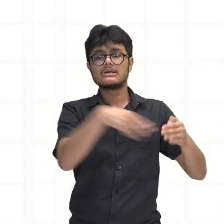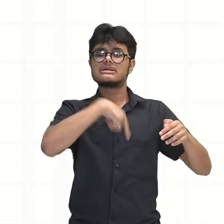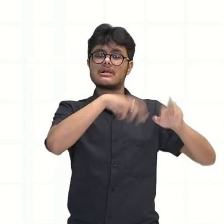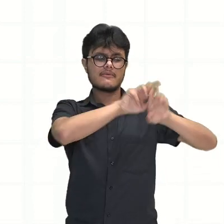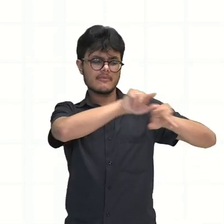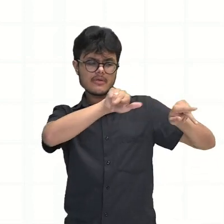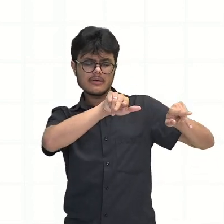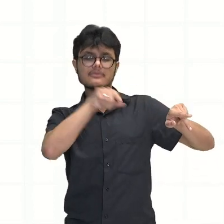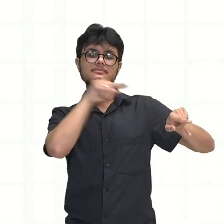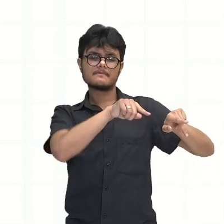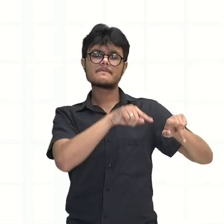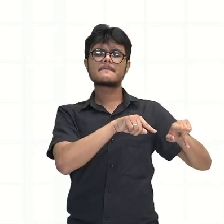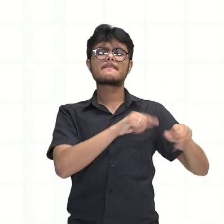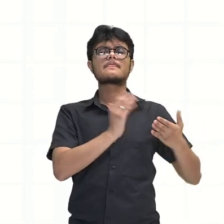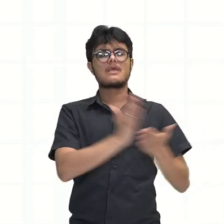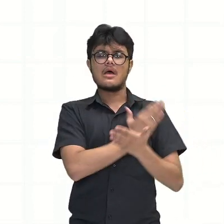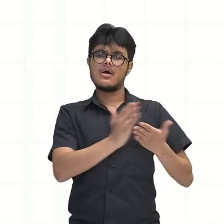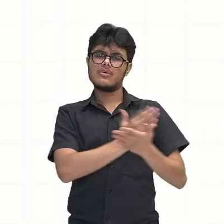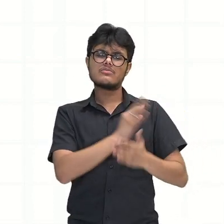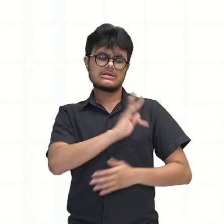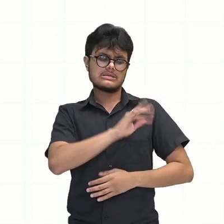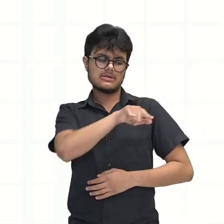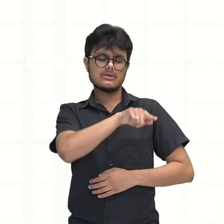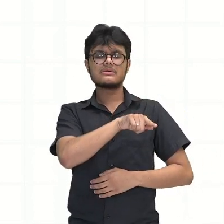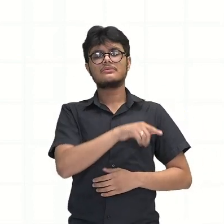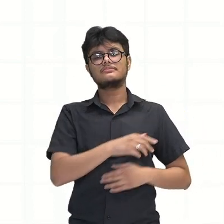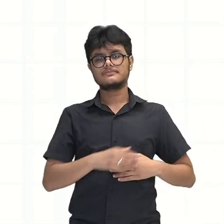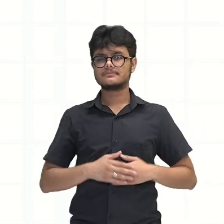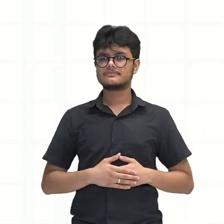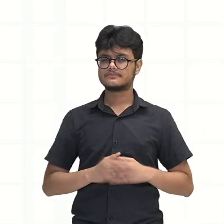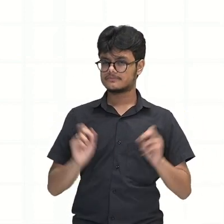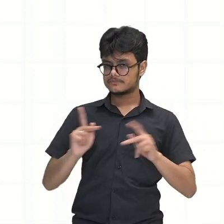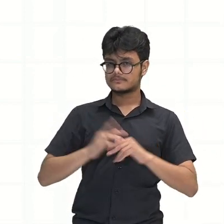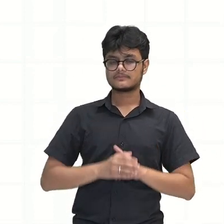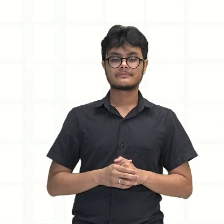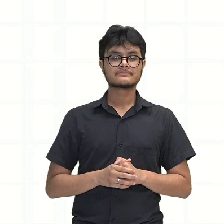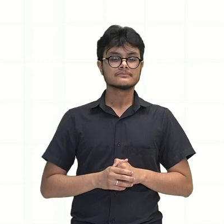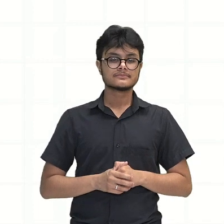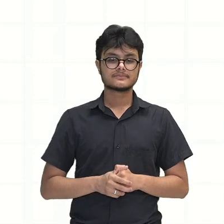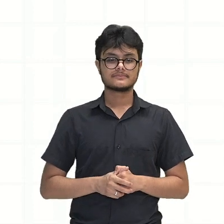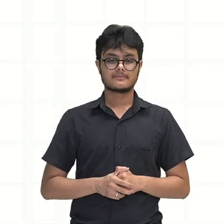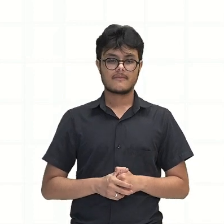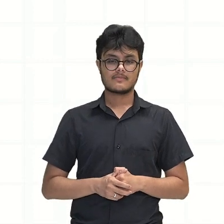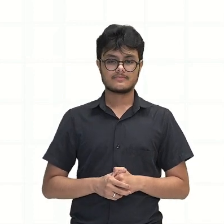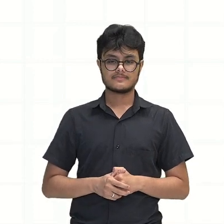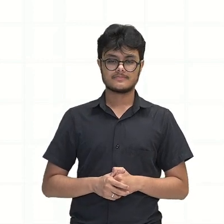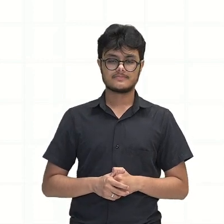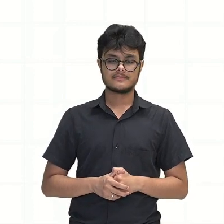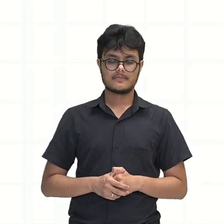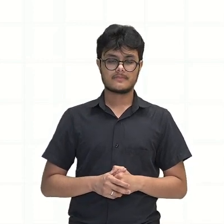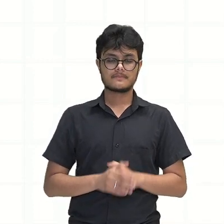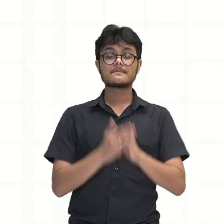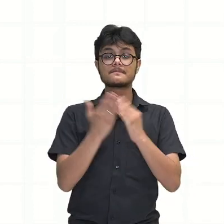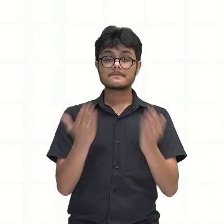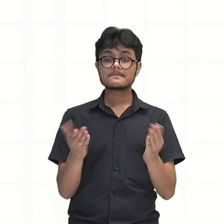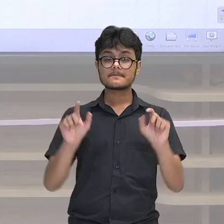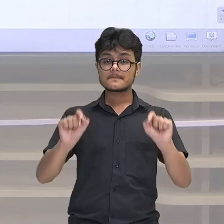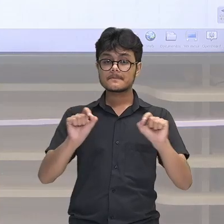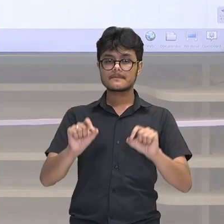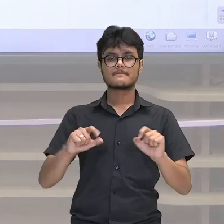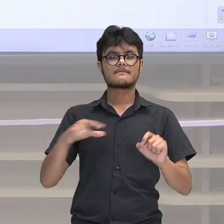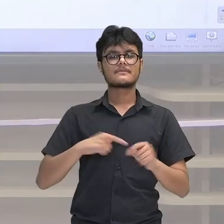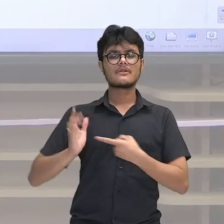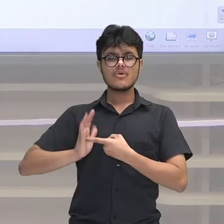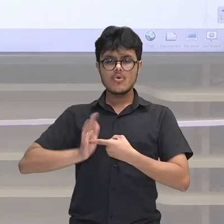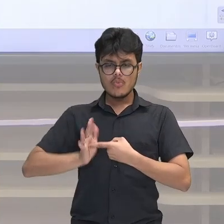grandes equipamentos, né? Como locomotivas, como navios. Então, esse